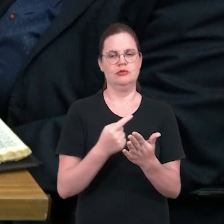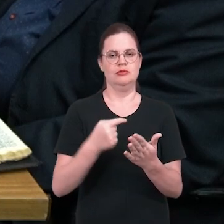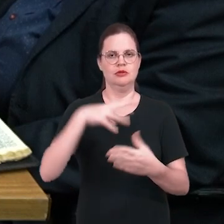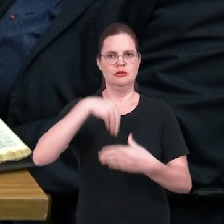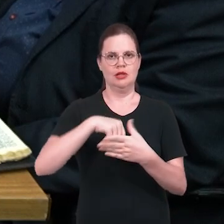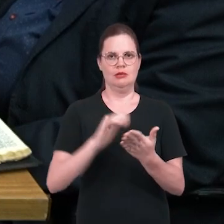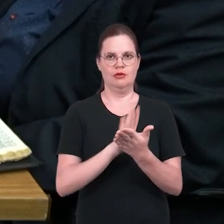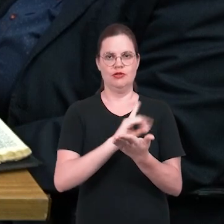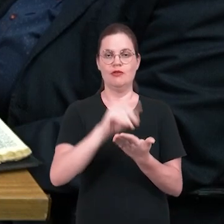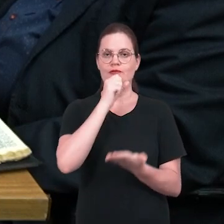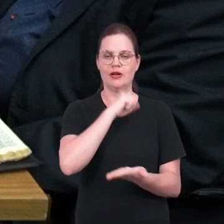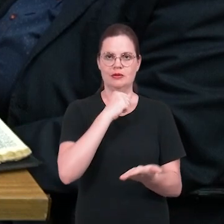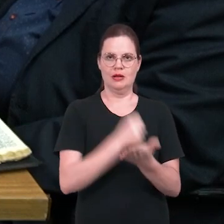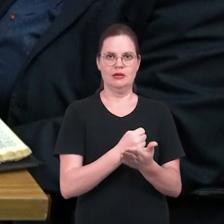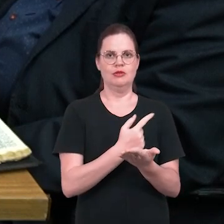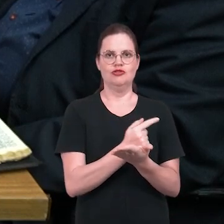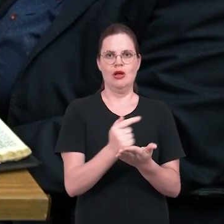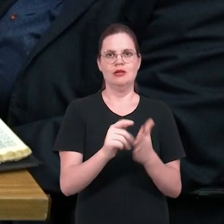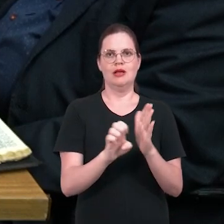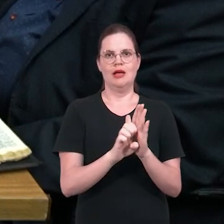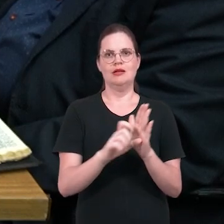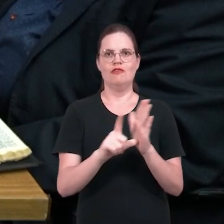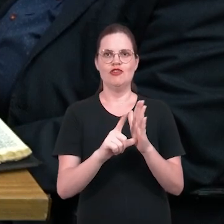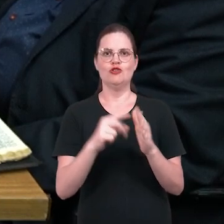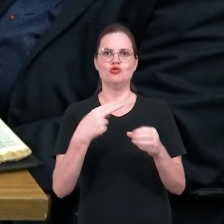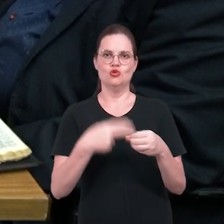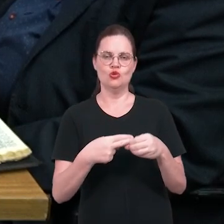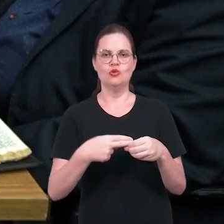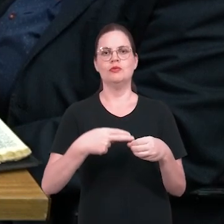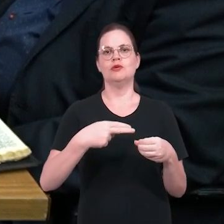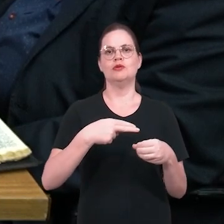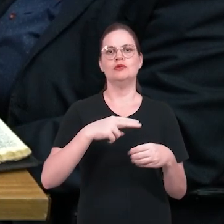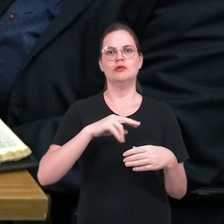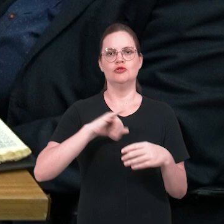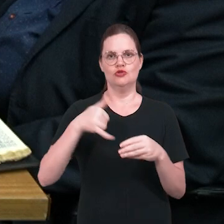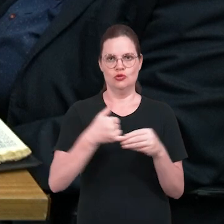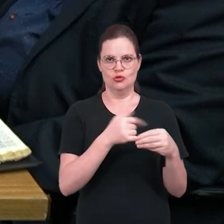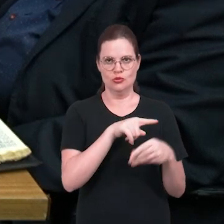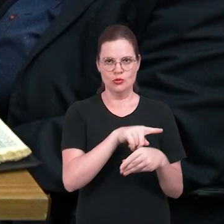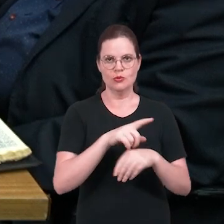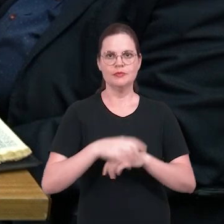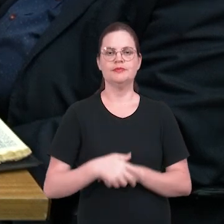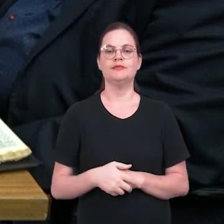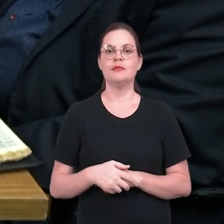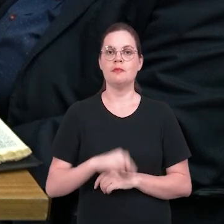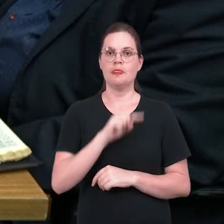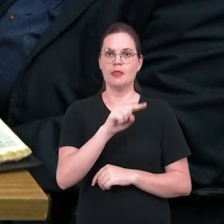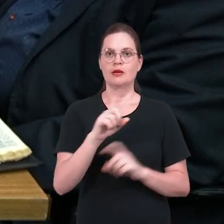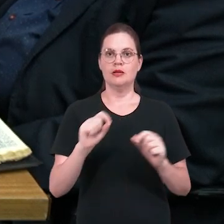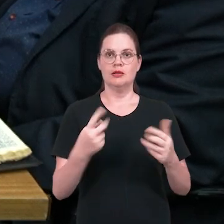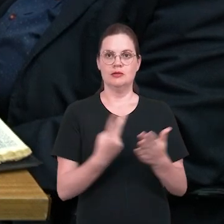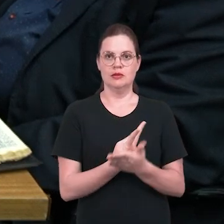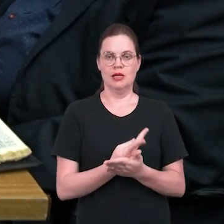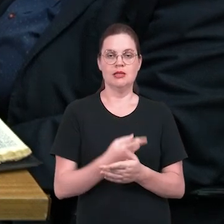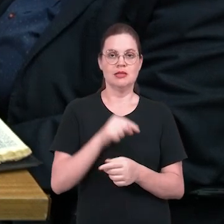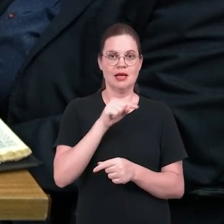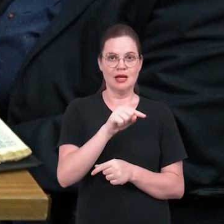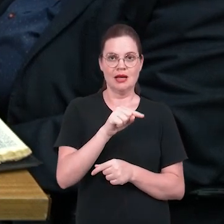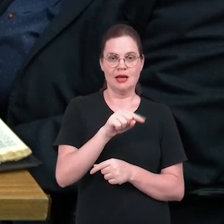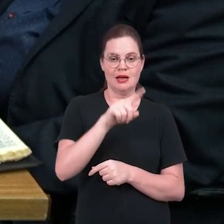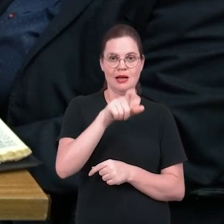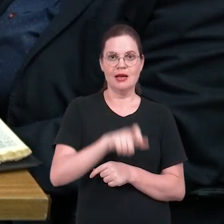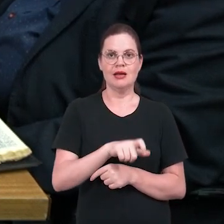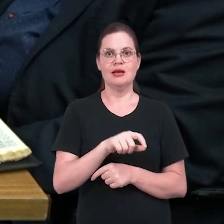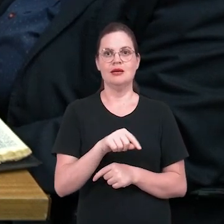muito, porque é uma operação muito grande do Senhor ali com Moisés, falando, dando dons e tudo mais. E